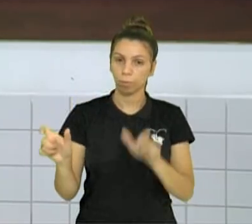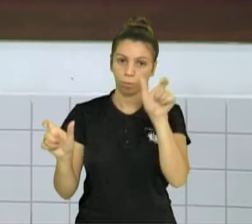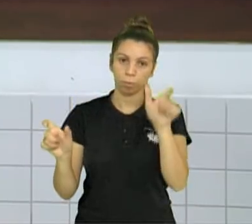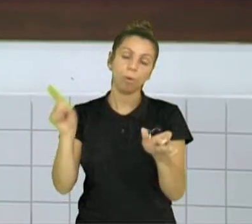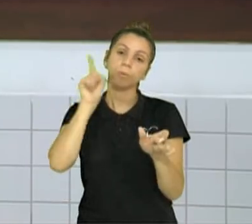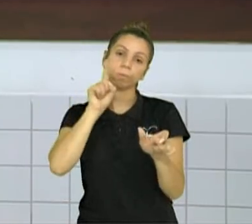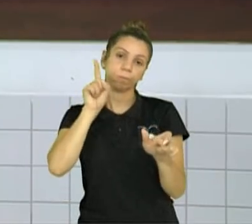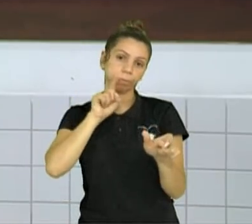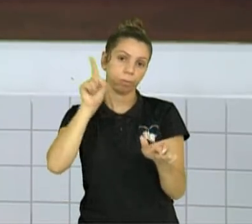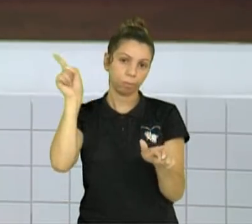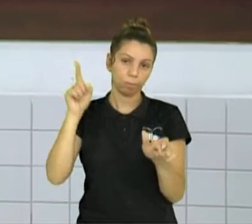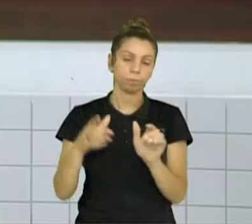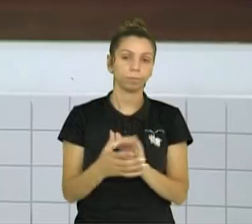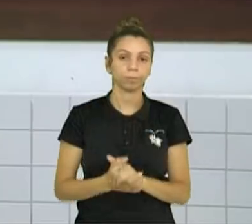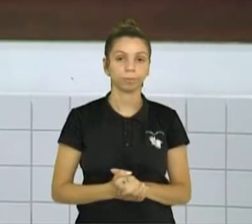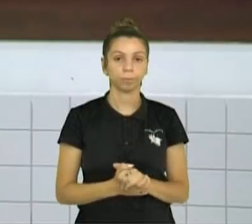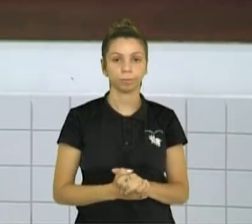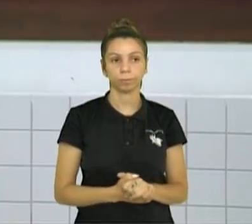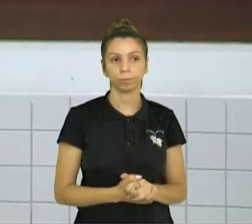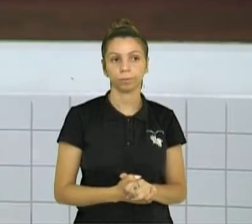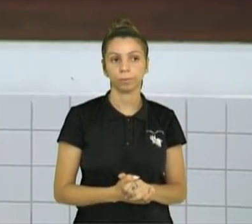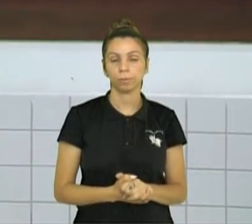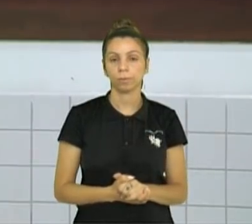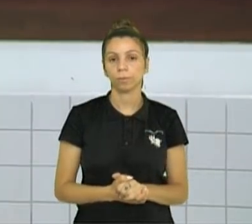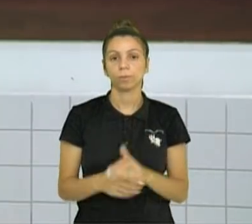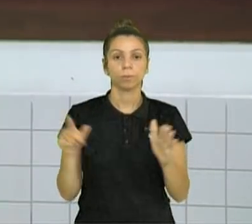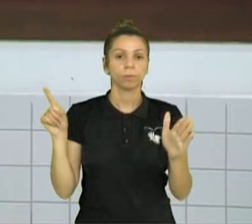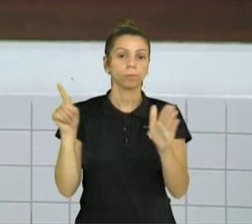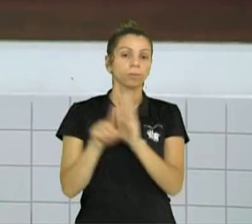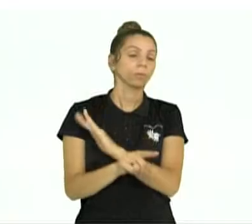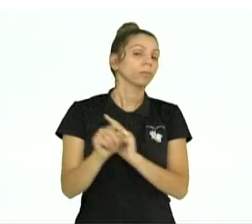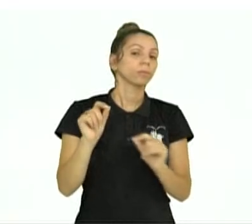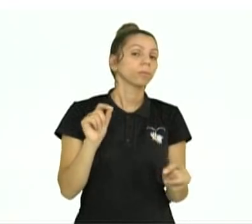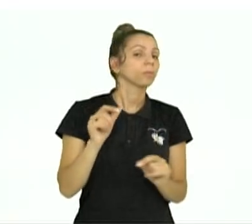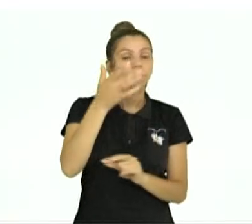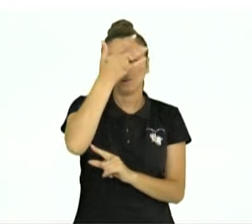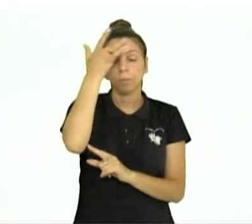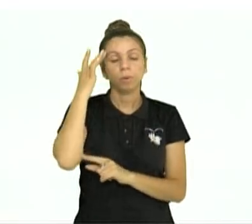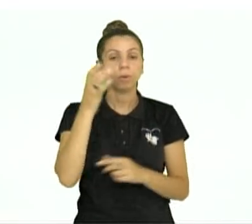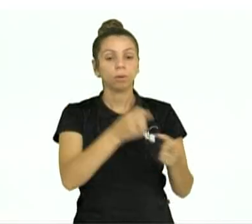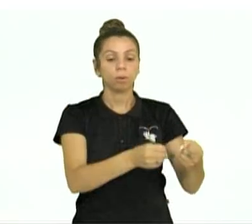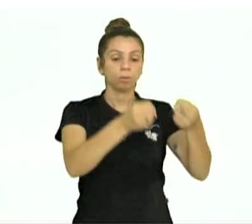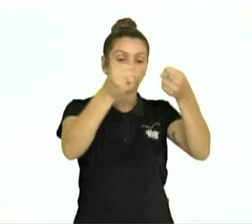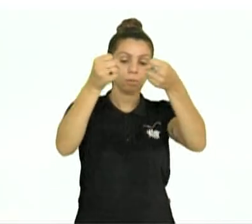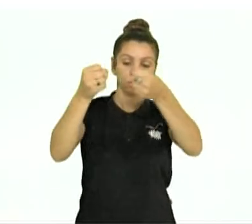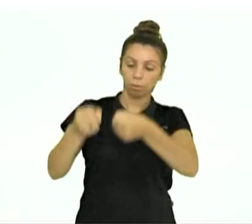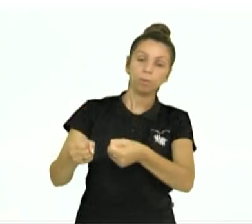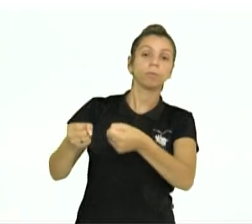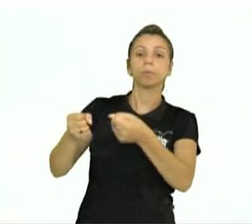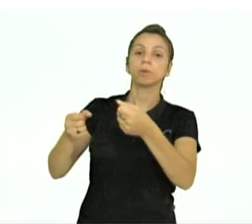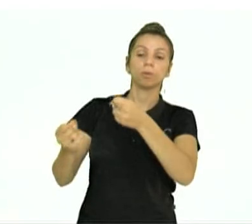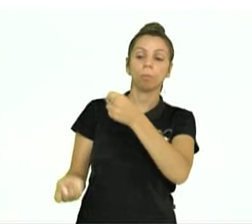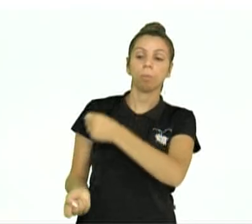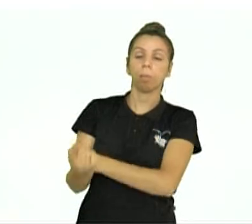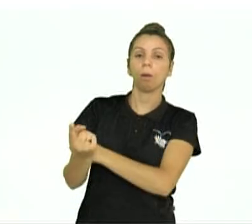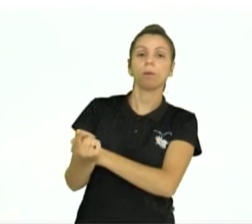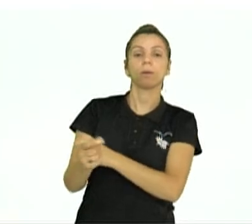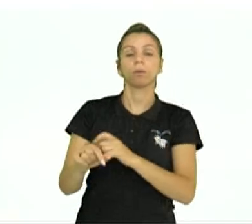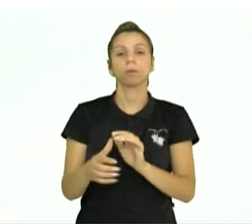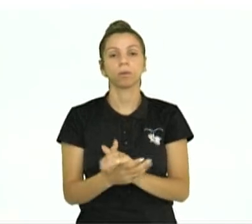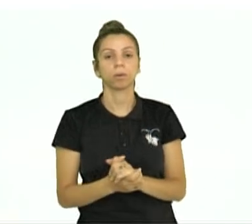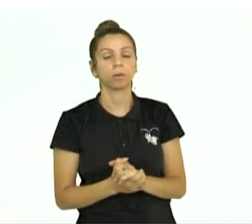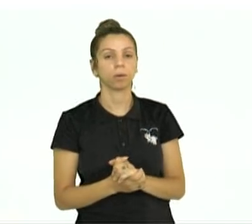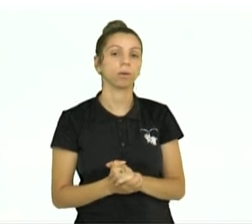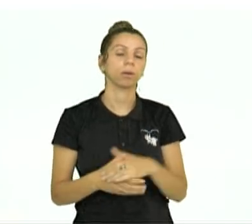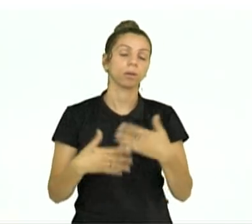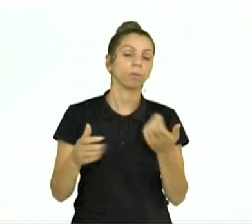dos norte-americanos. Bacana? Quiz. Quando as pessoas têm poder, tendem a abusar dele. Então é preciso evitar que o poder